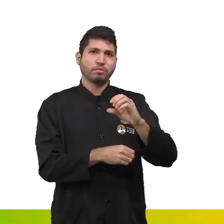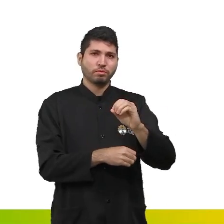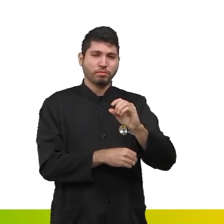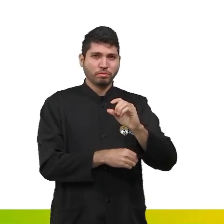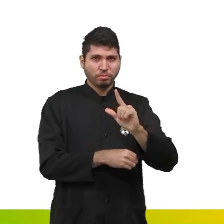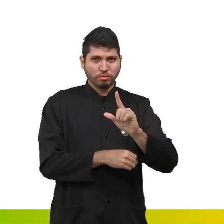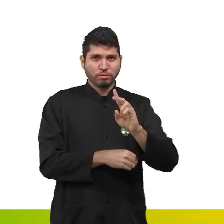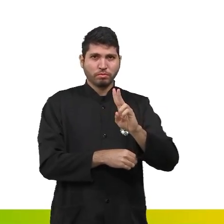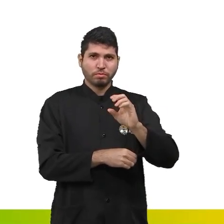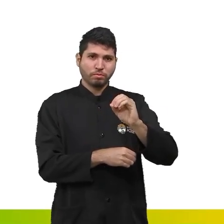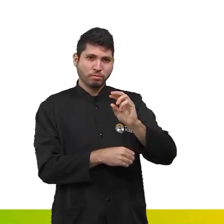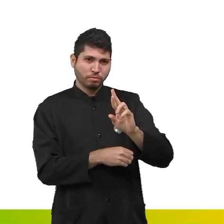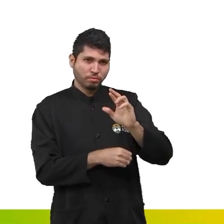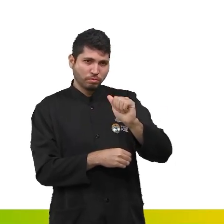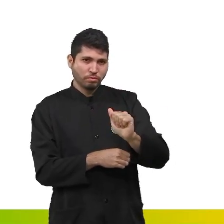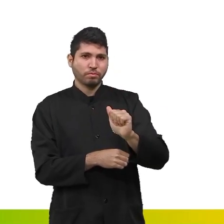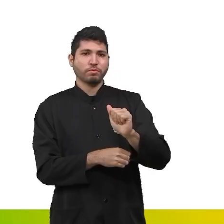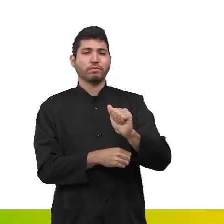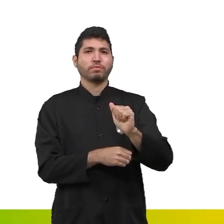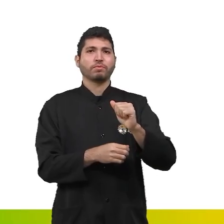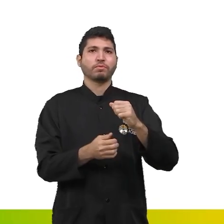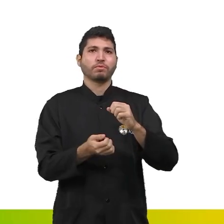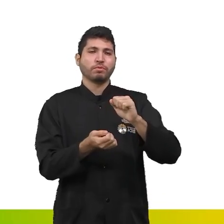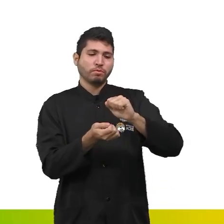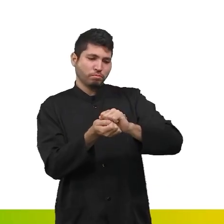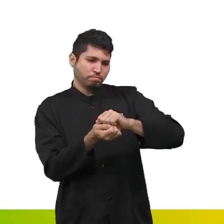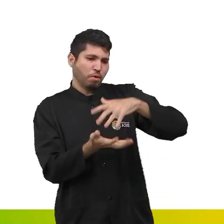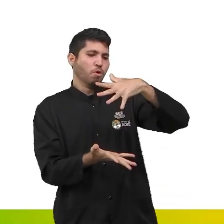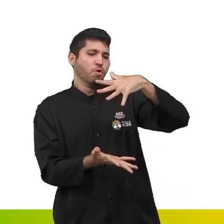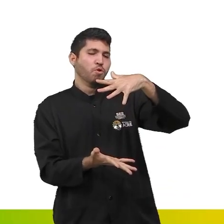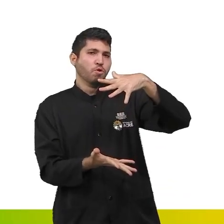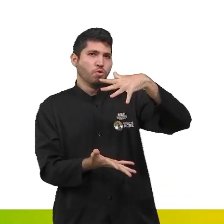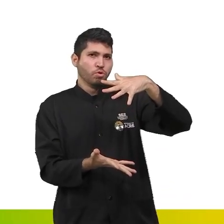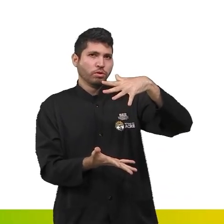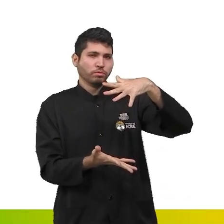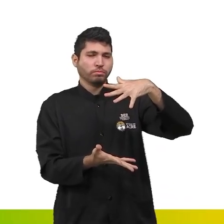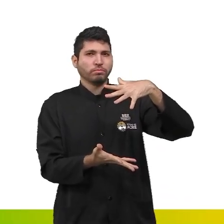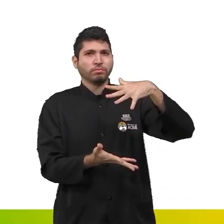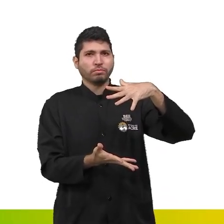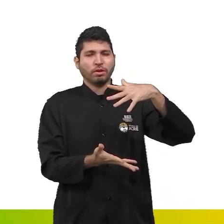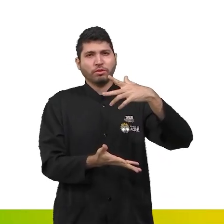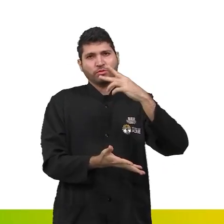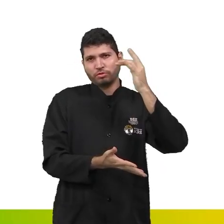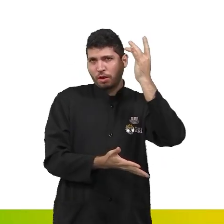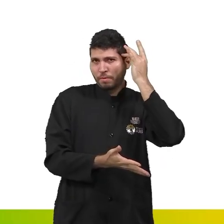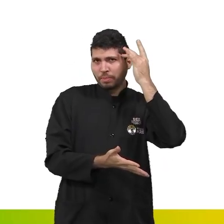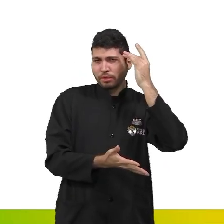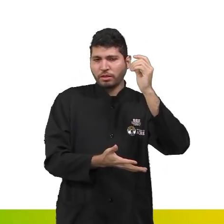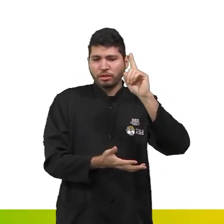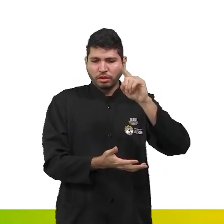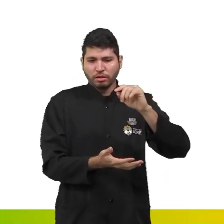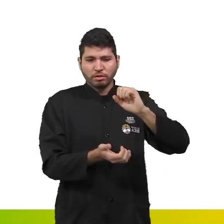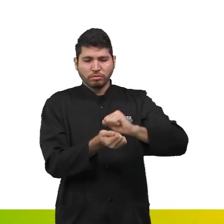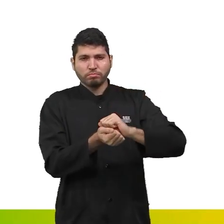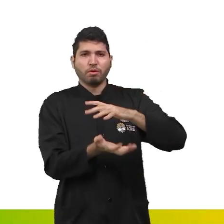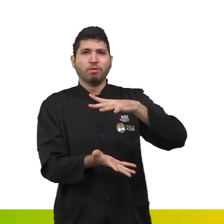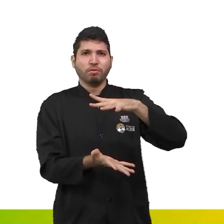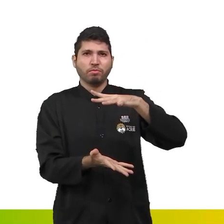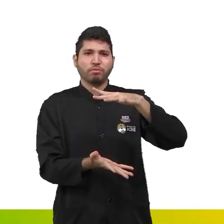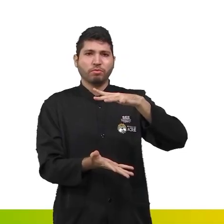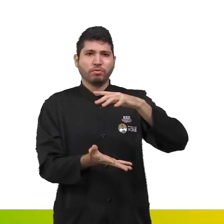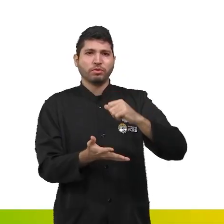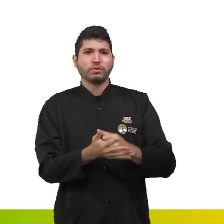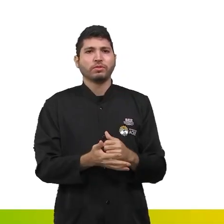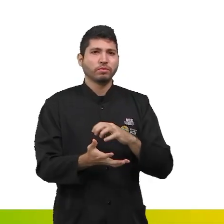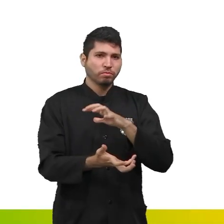no início muitos diziam que era magia, aquela coisa explodindo. Não, era pólvora, tá? Revolucionaram o